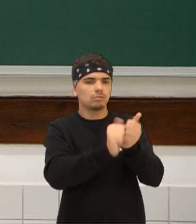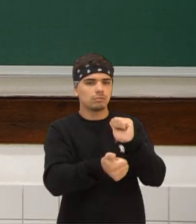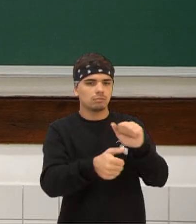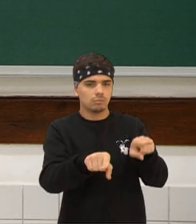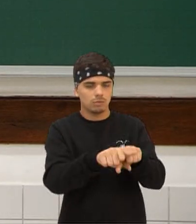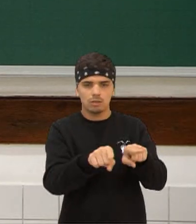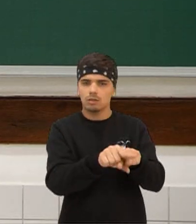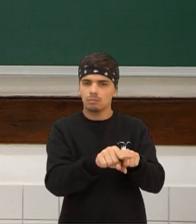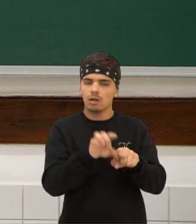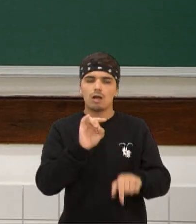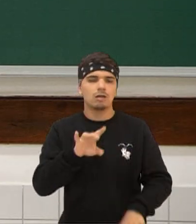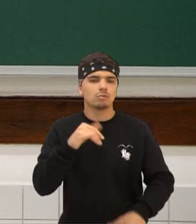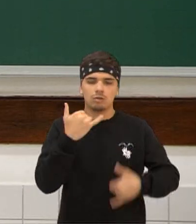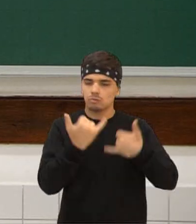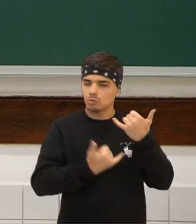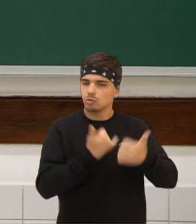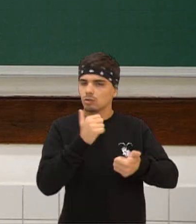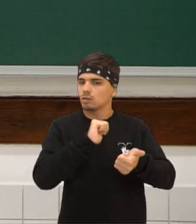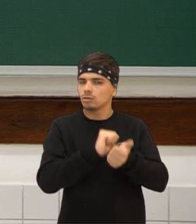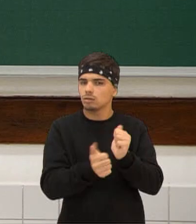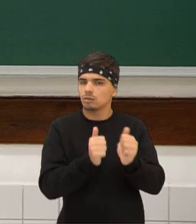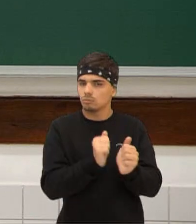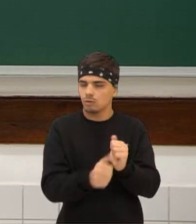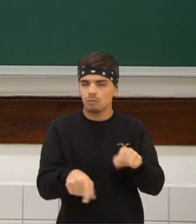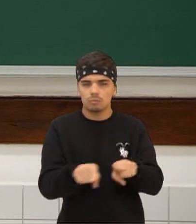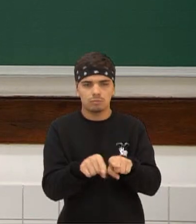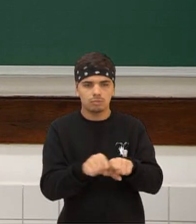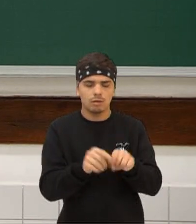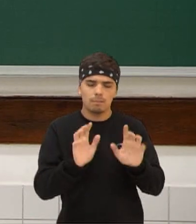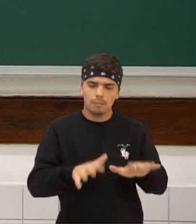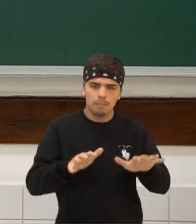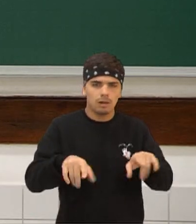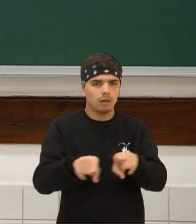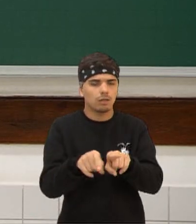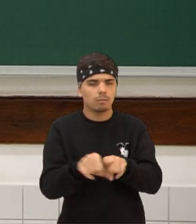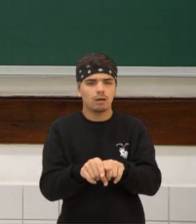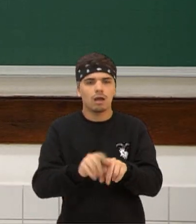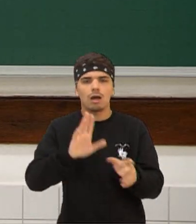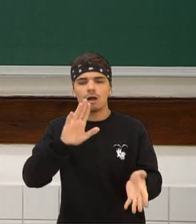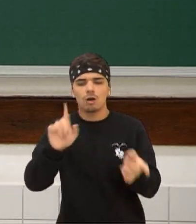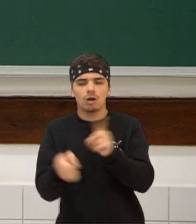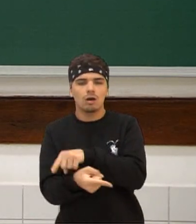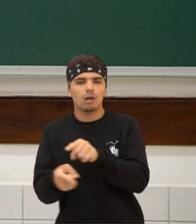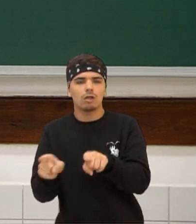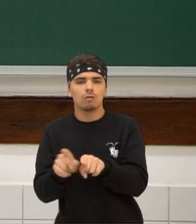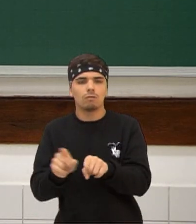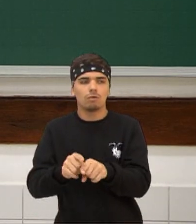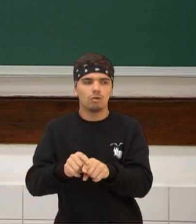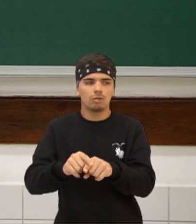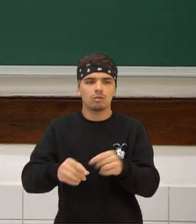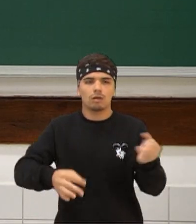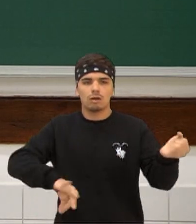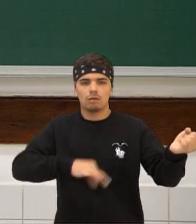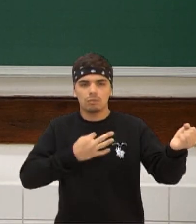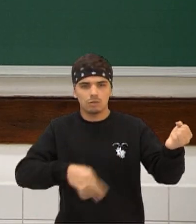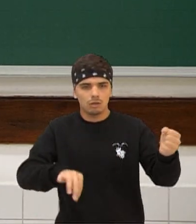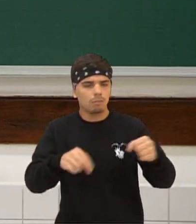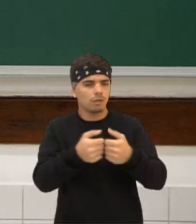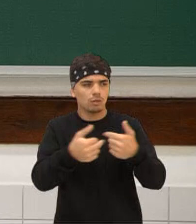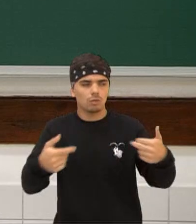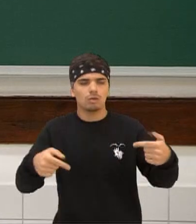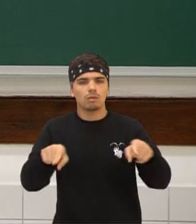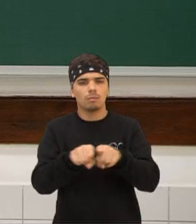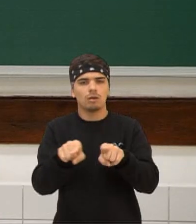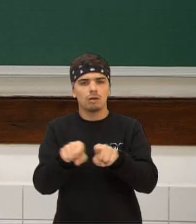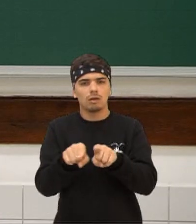vou apenas jogar o esporte eu jogo basquete joga futebol há cinco dias que a tocar um instrumento eu tenho que